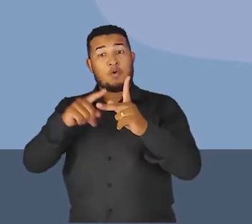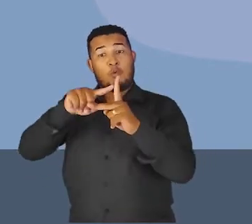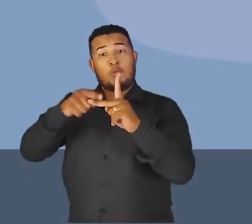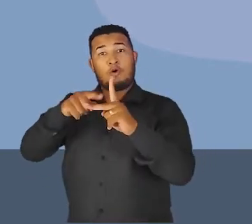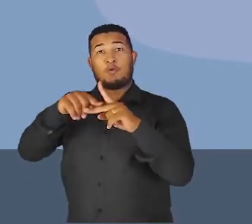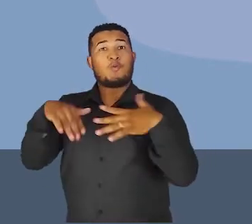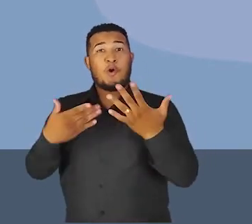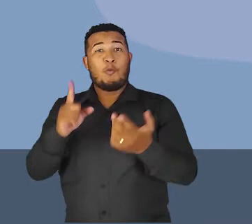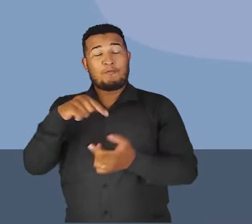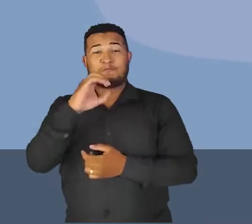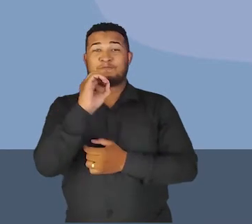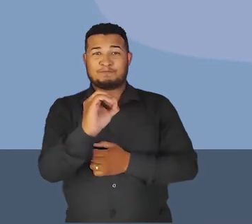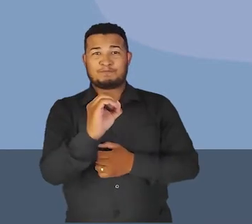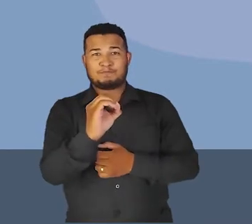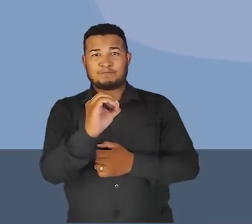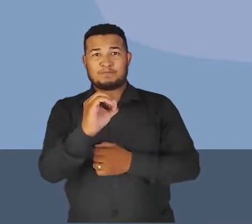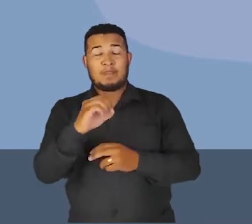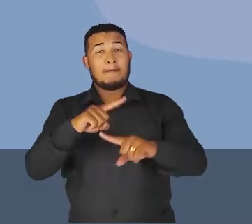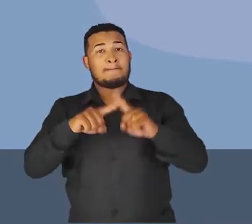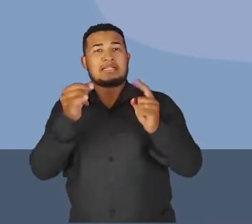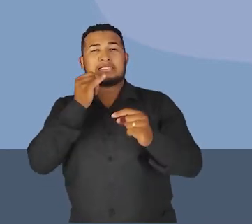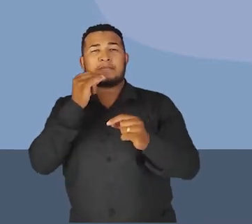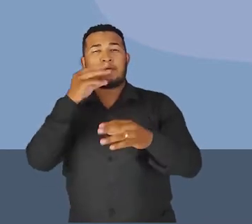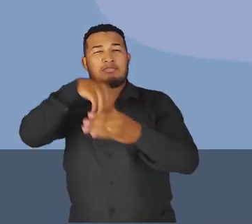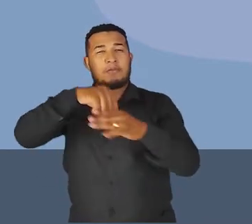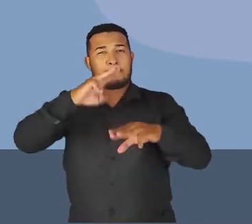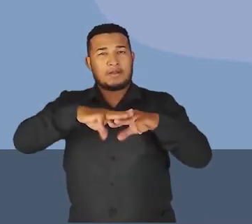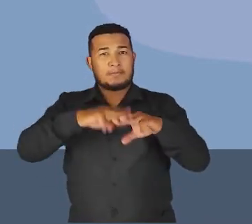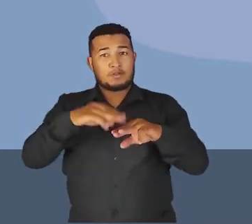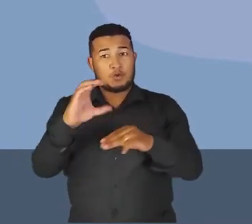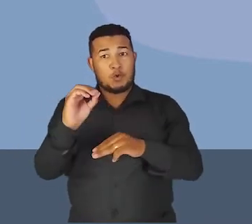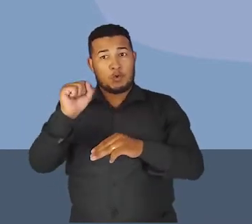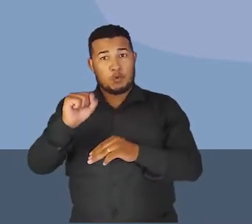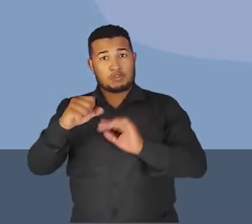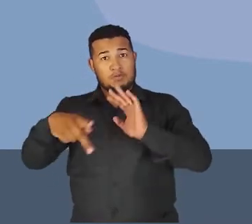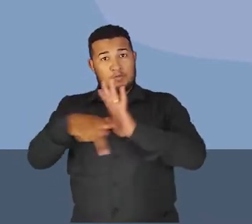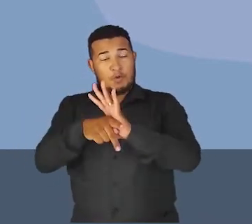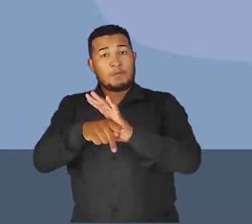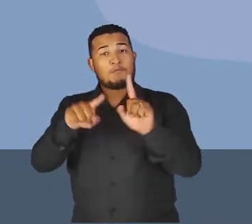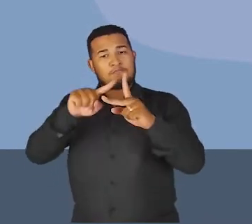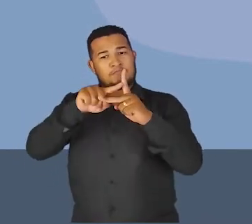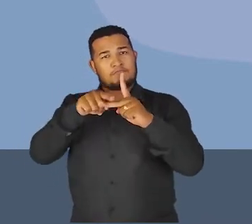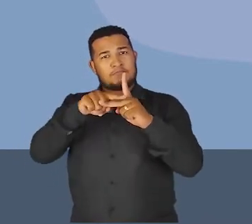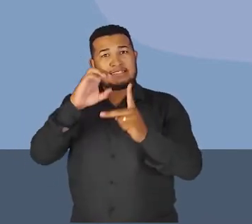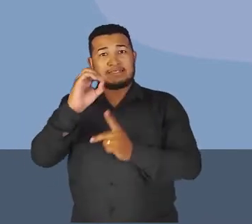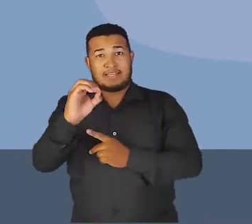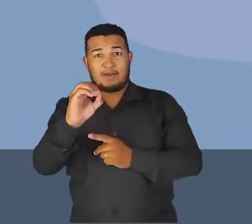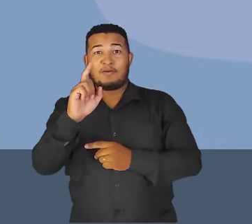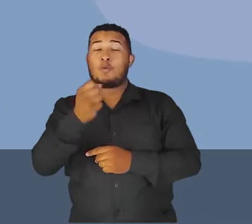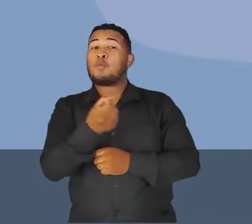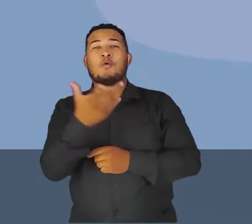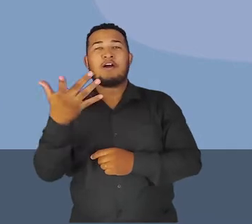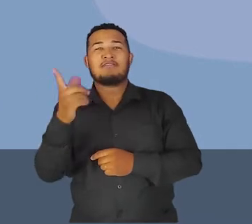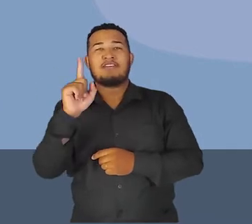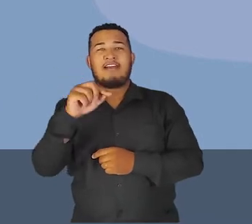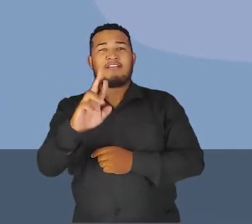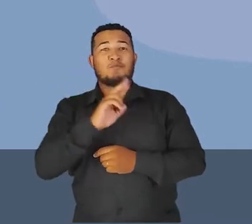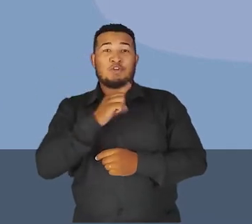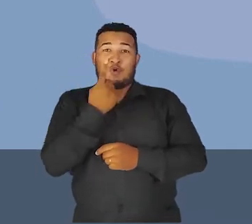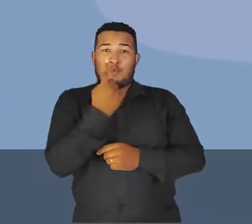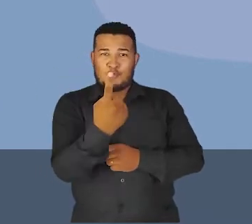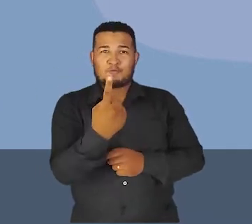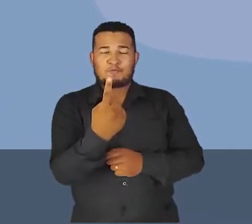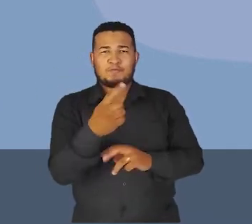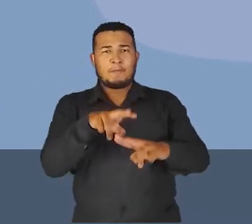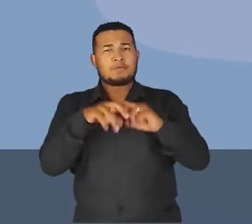em matemática, o cosseno do ângulo zero tem valor de 1. Lembra disso? O texto quer que nós calculemos ali